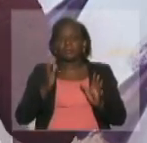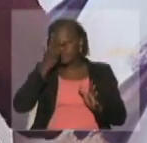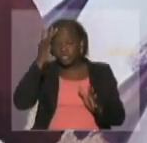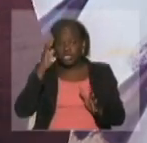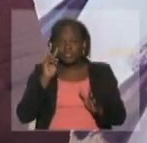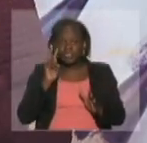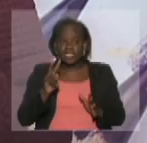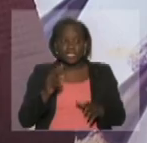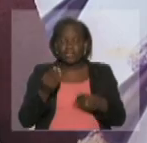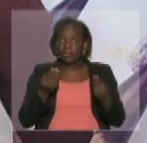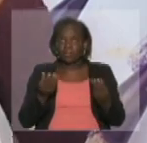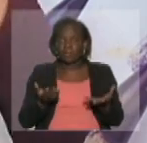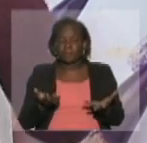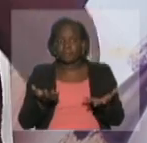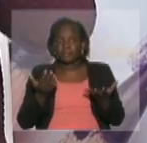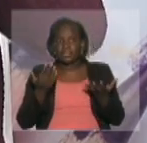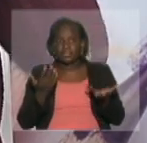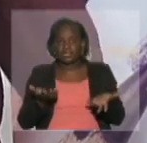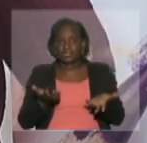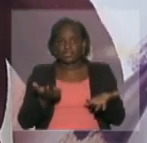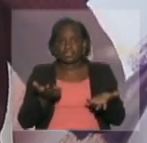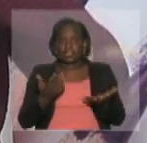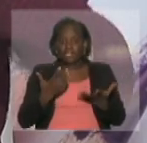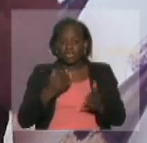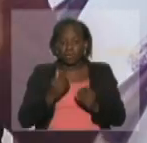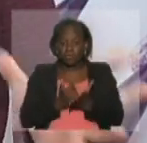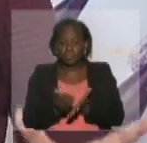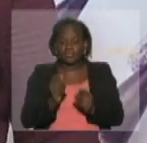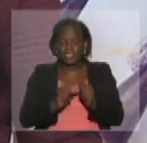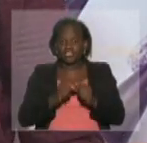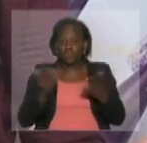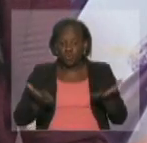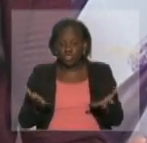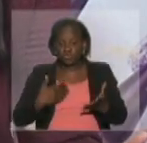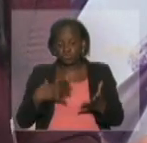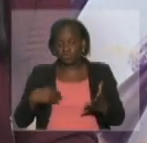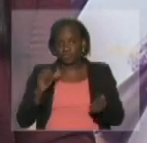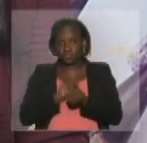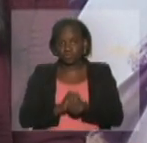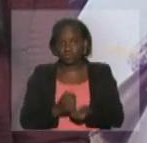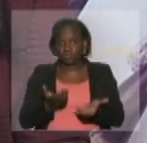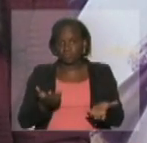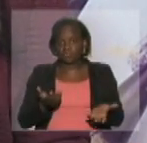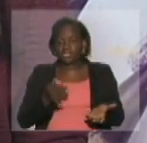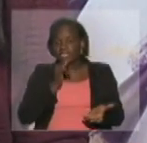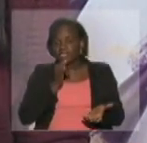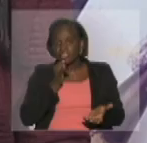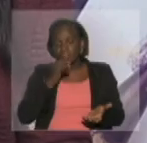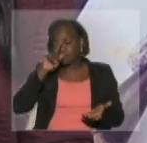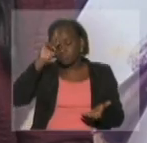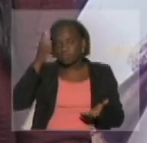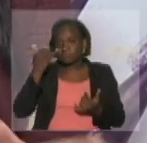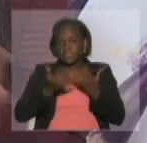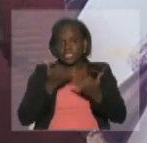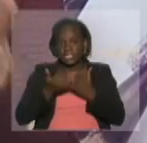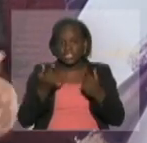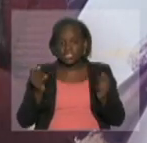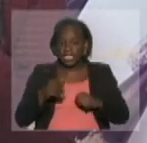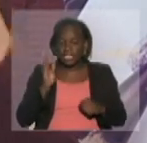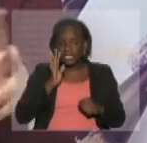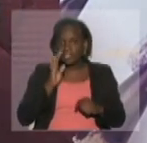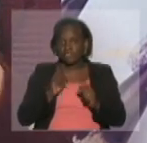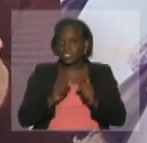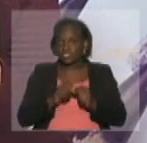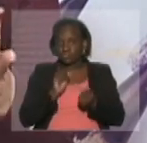programa, mas o pessoal que está assistindo fala assim, caramba, quero começar a fazer alguma coisa hoje com meu filho. Dá um exemplo de algum